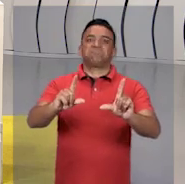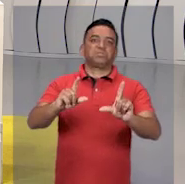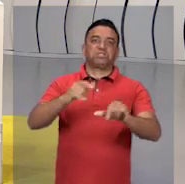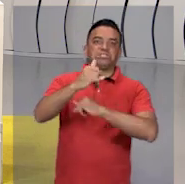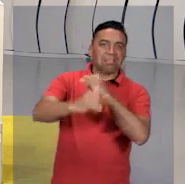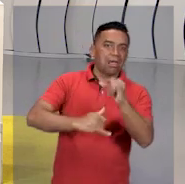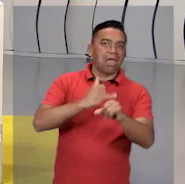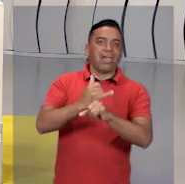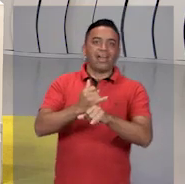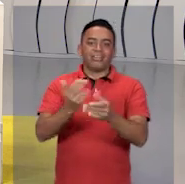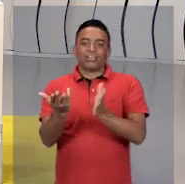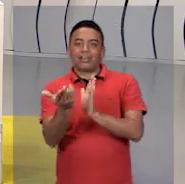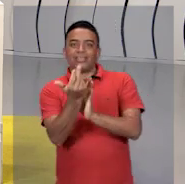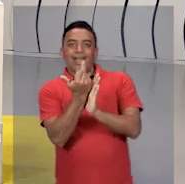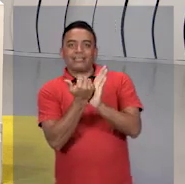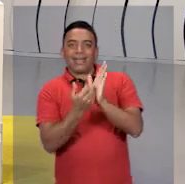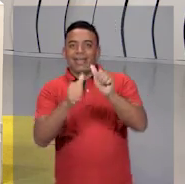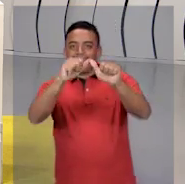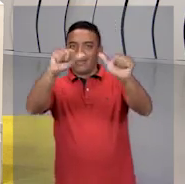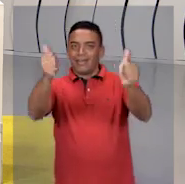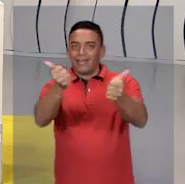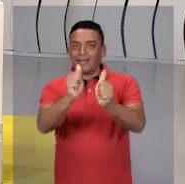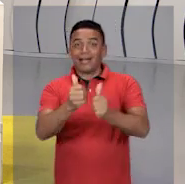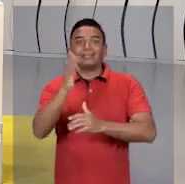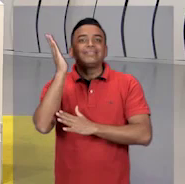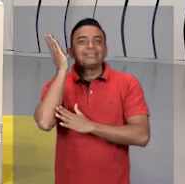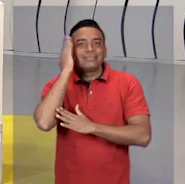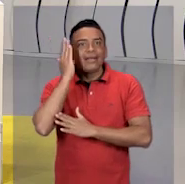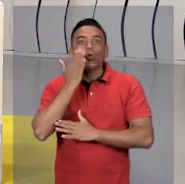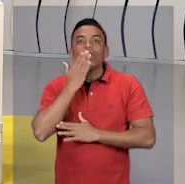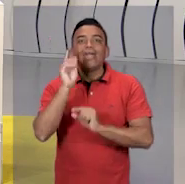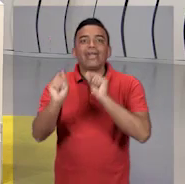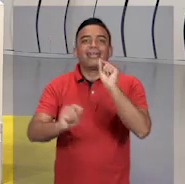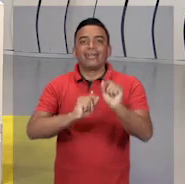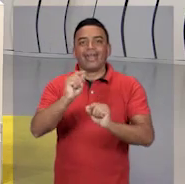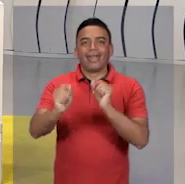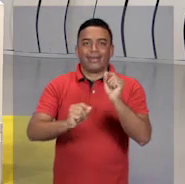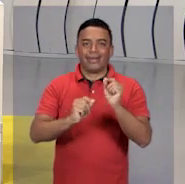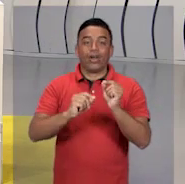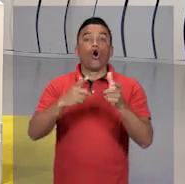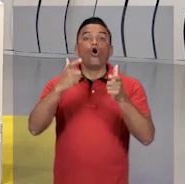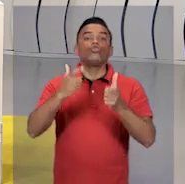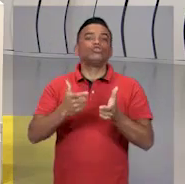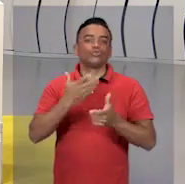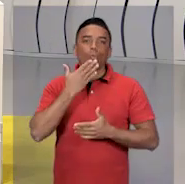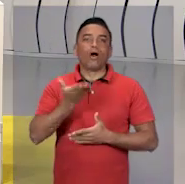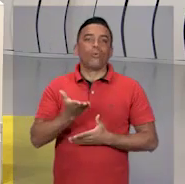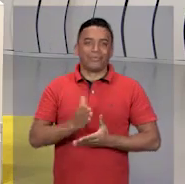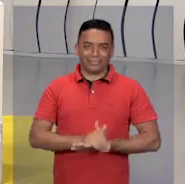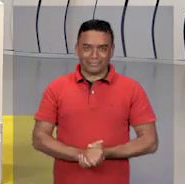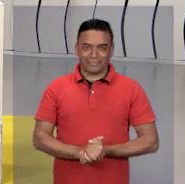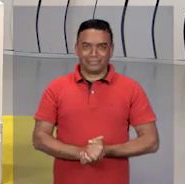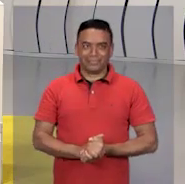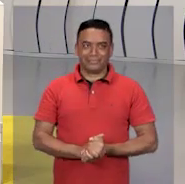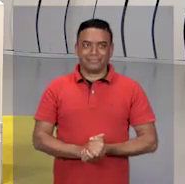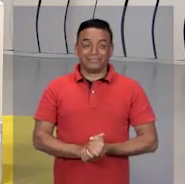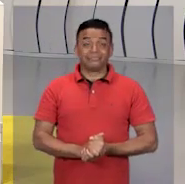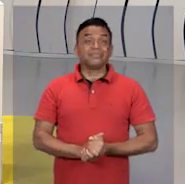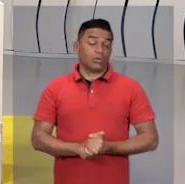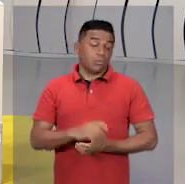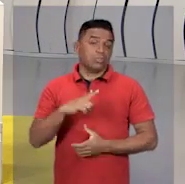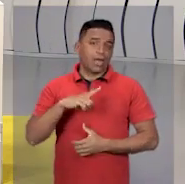gente consegue identificar sobre o que é, de onde é. Beleza? Agora,